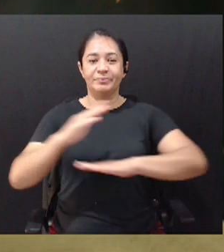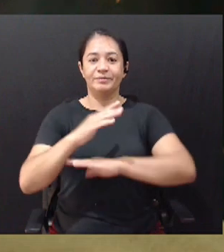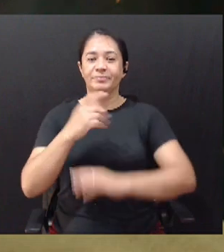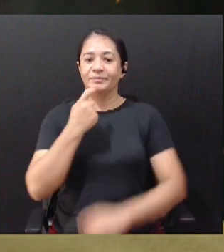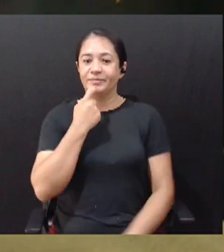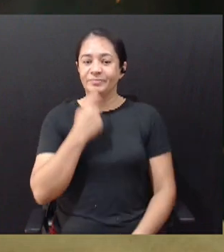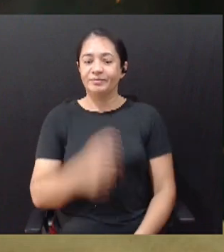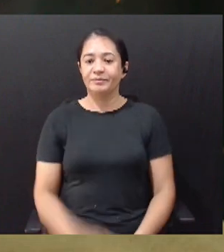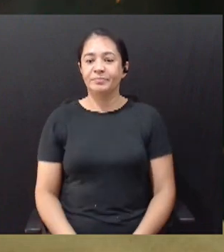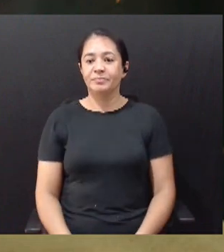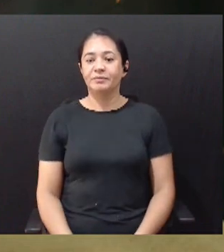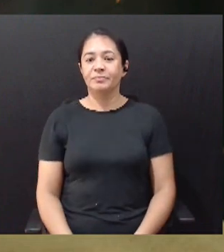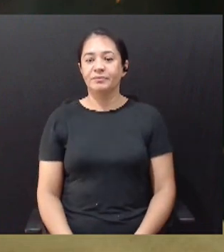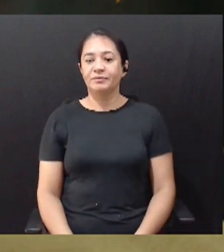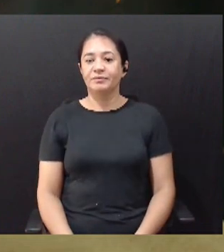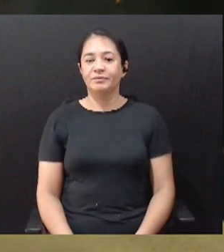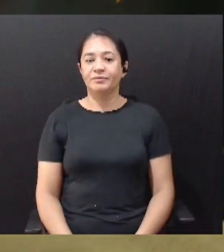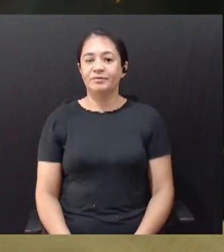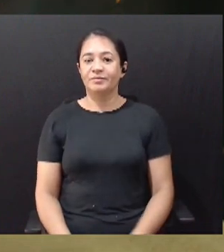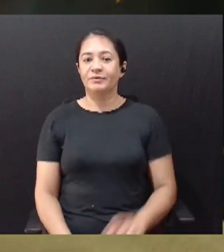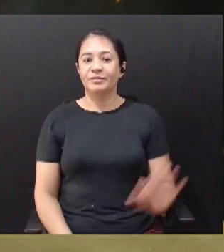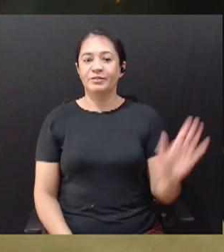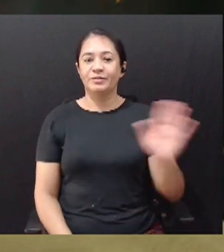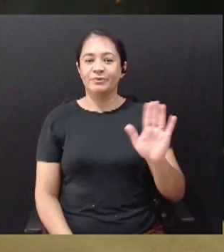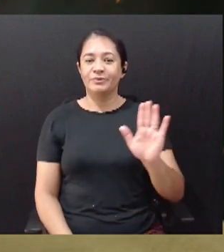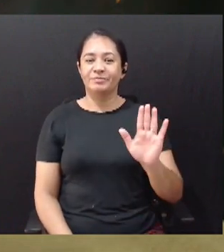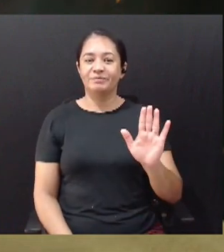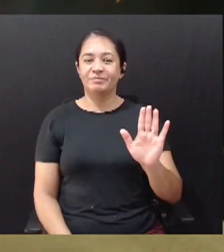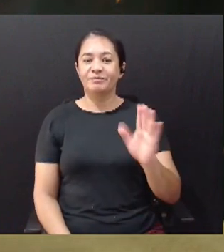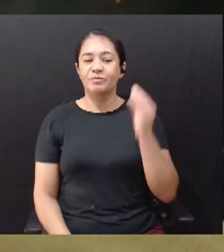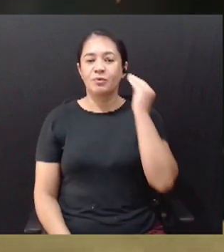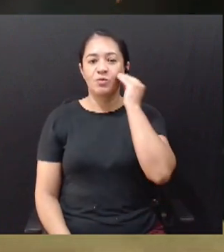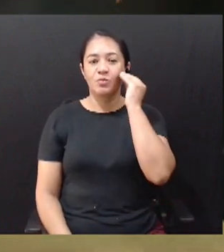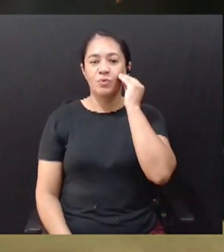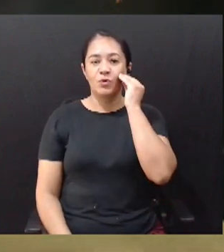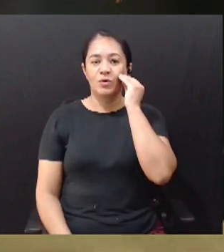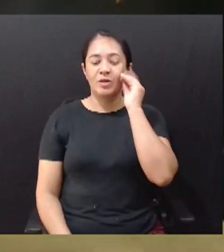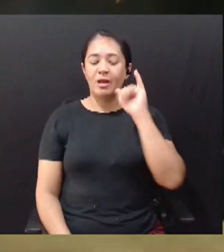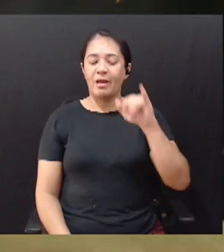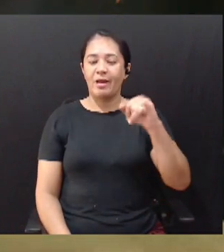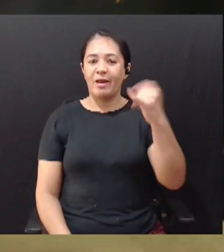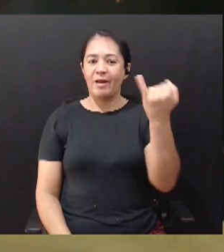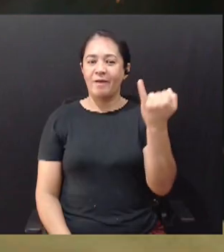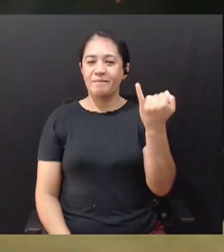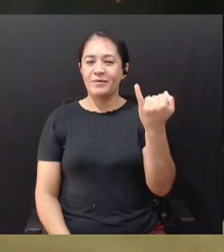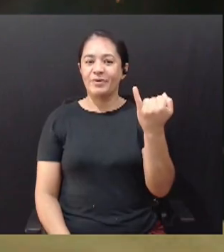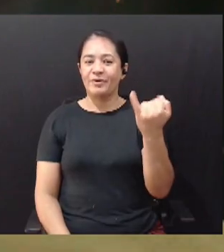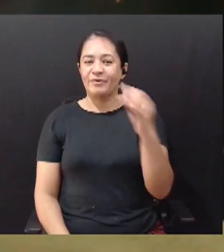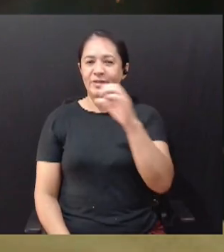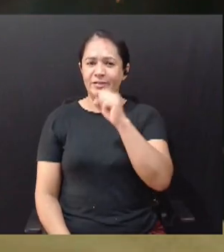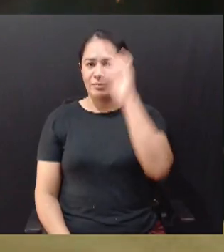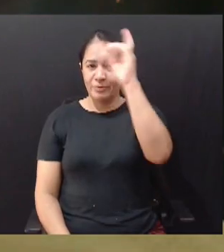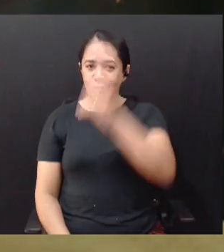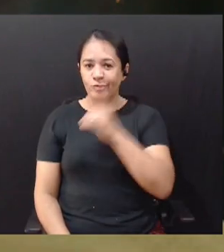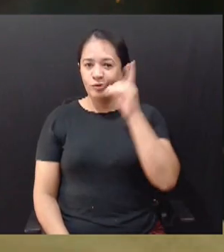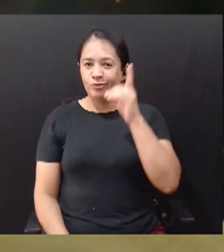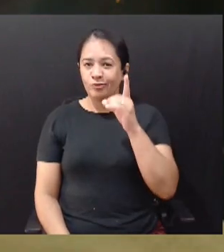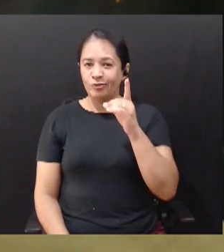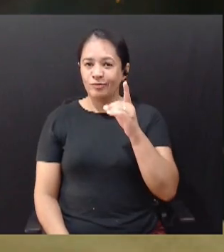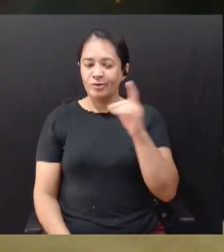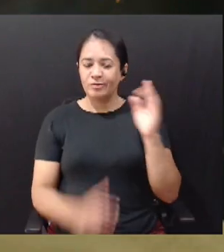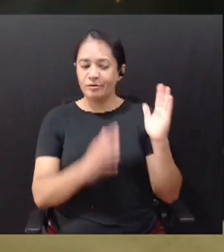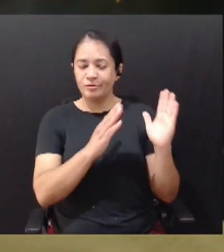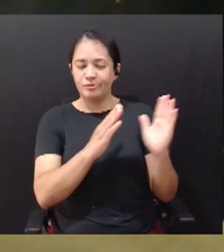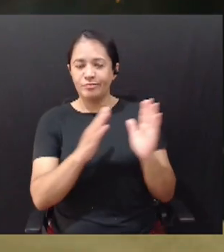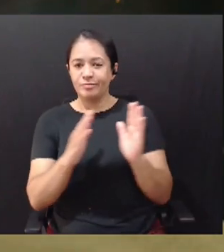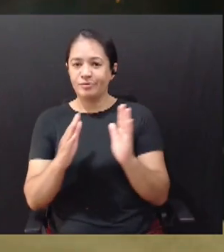para as 9, a gente se despede por aqui. Beijo grande, aproveite seu final de semana, faça uma programação aí da próxima